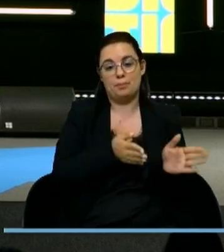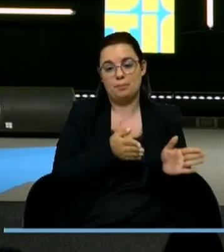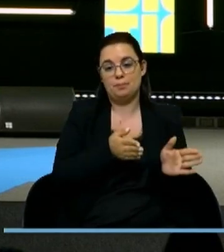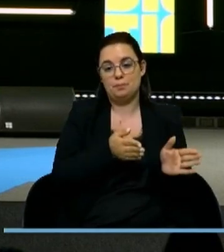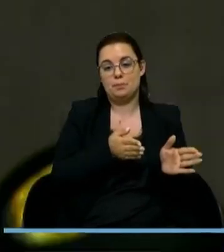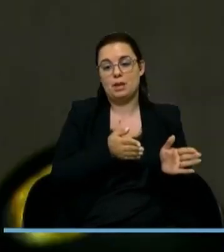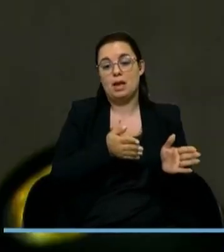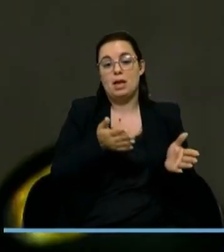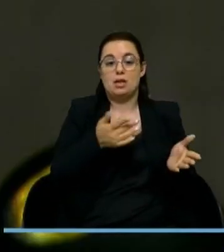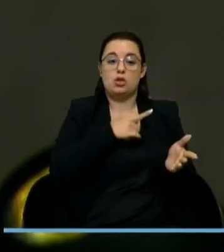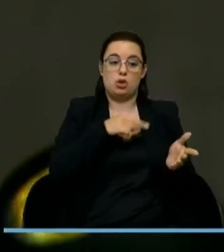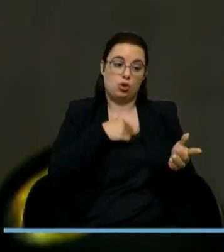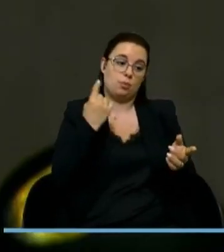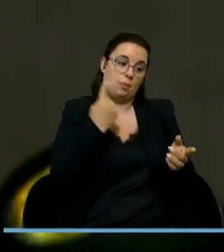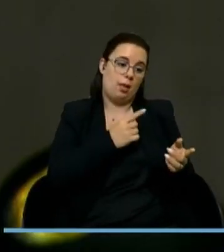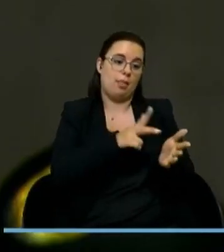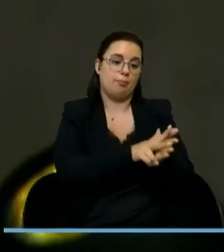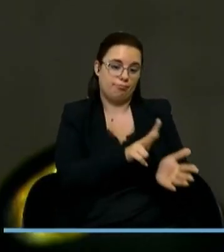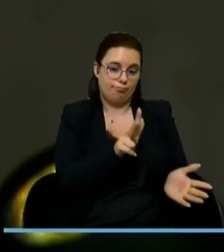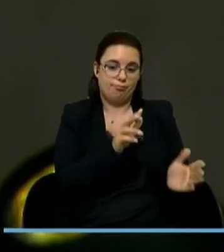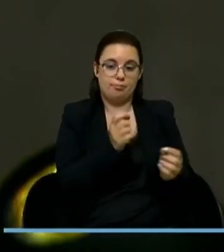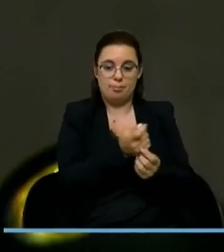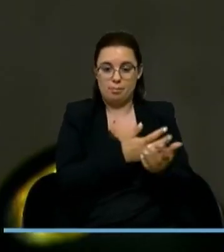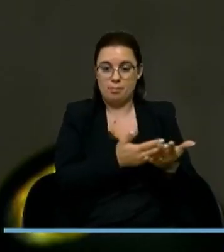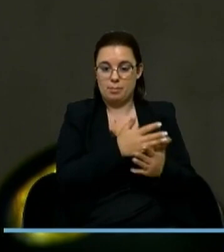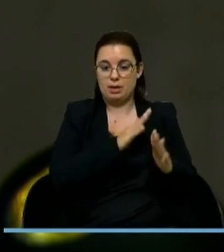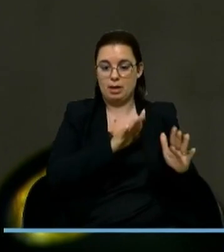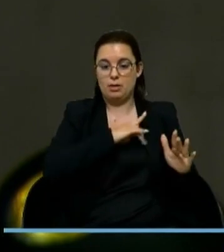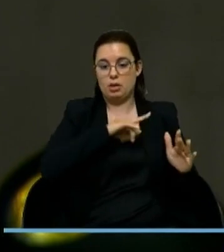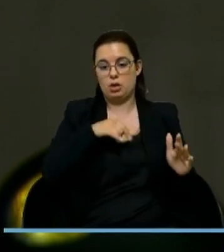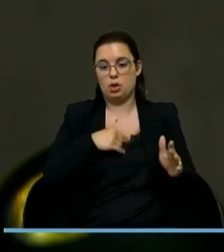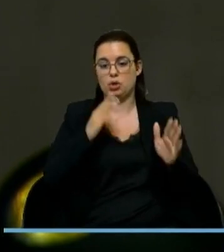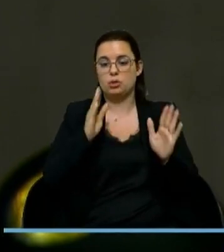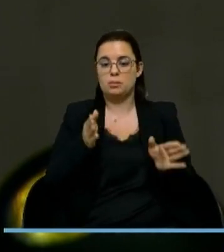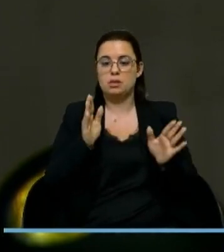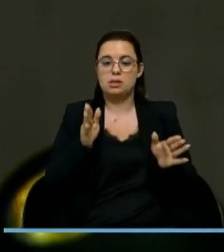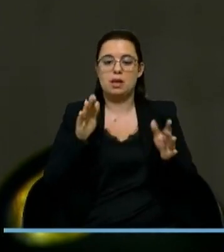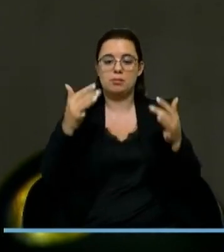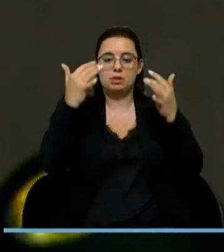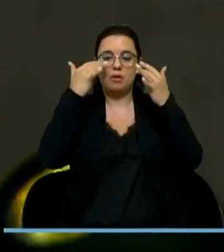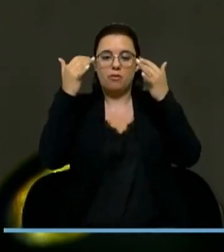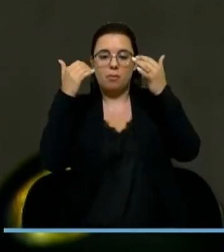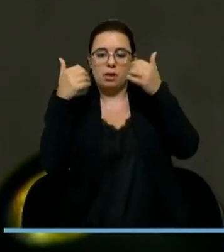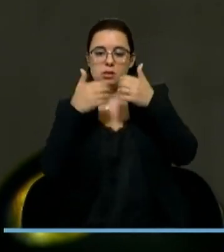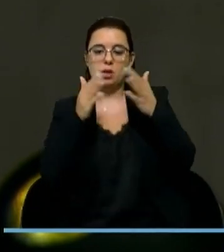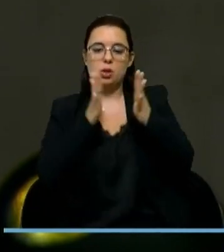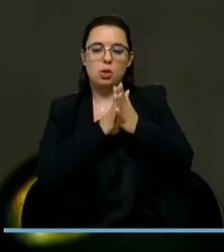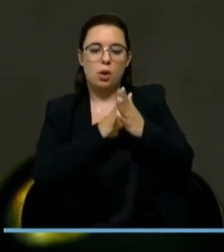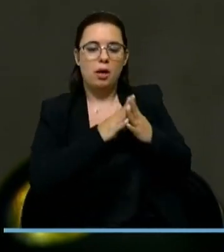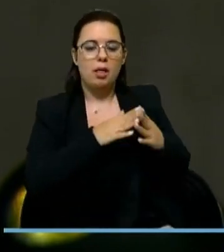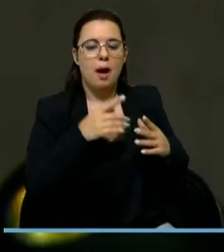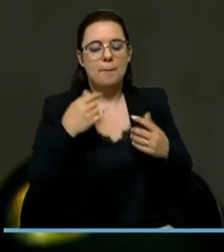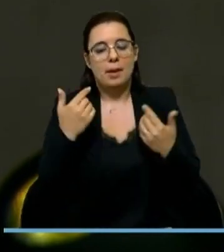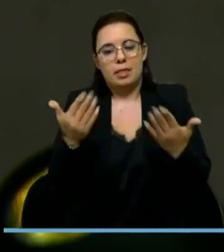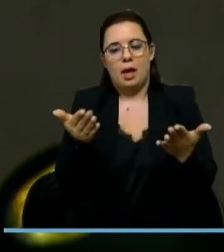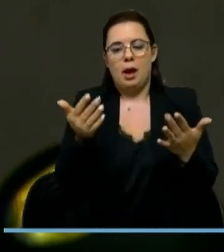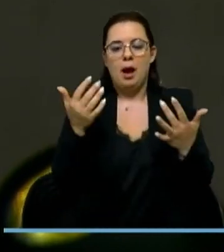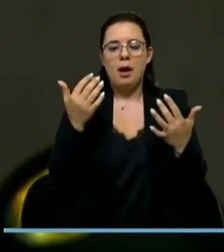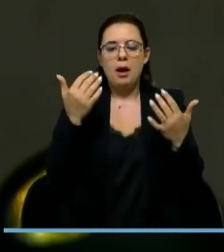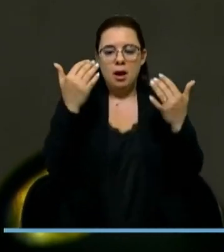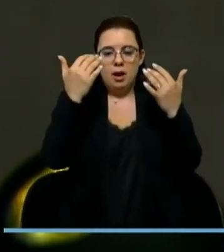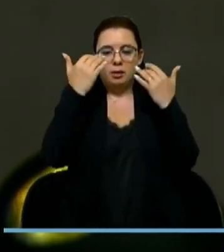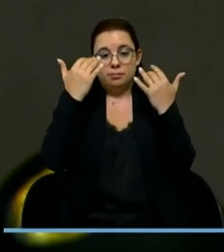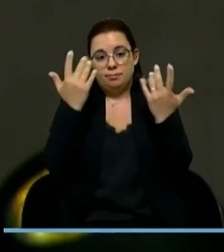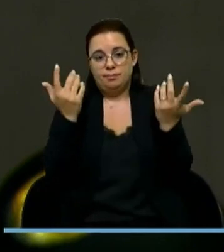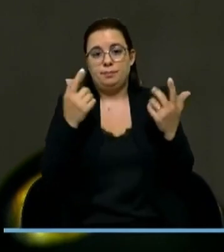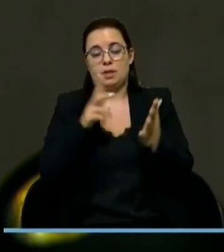autoridade competente autorizar estas infraestruturas de mercado e, portanto, vamos ter que ter, obviamente, toda a informação necessária para que seja dada esta autorização com